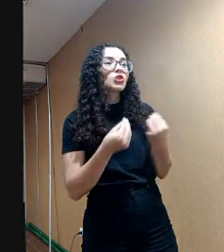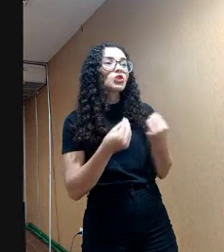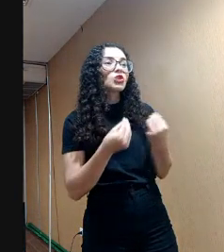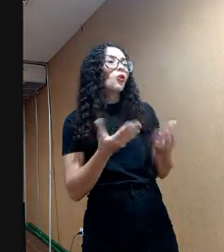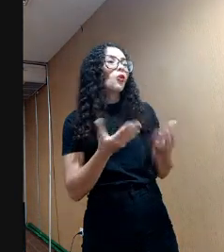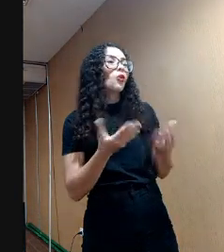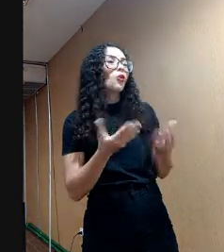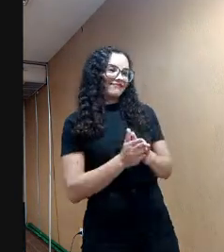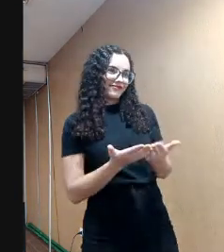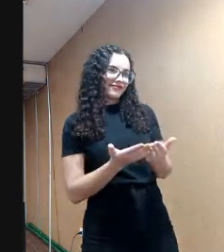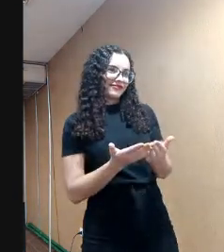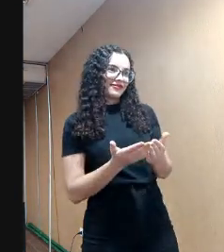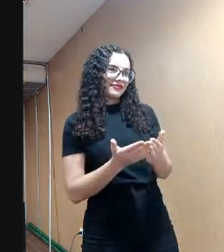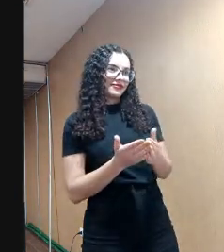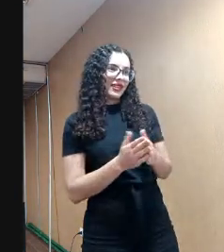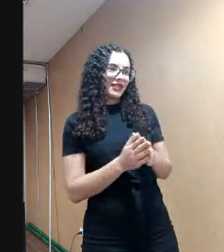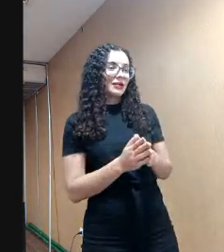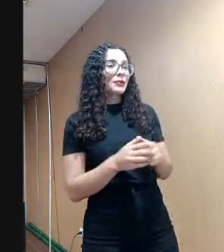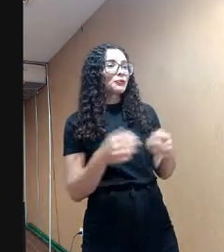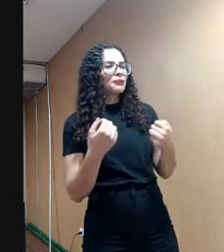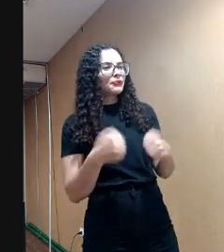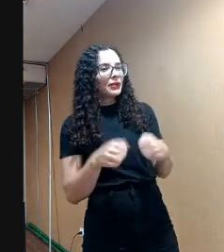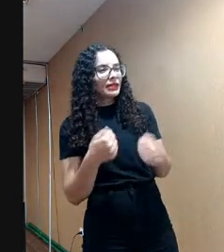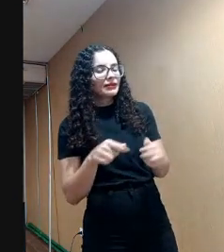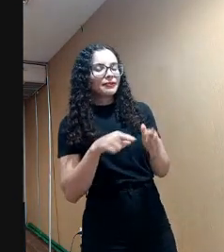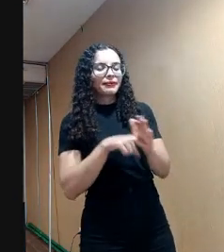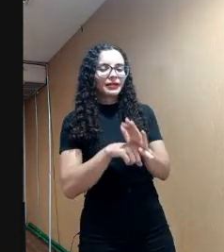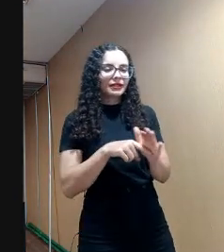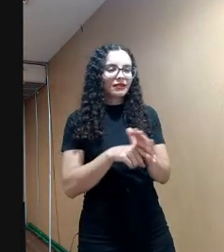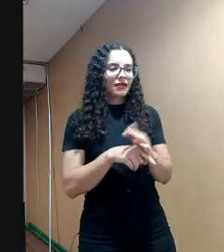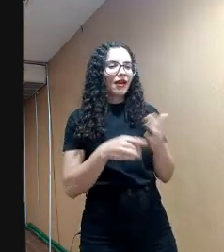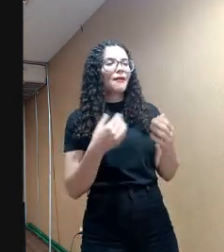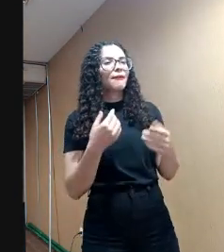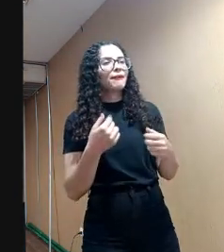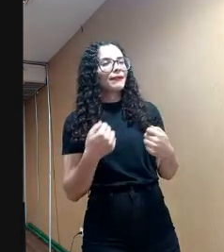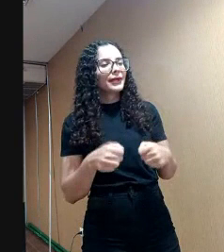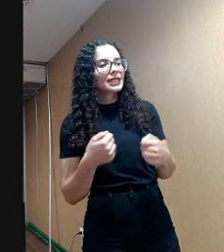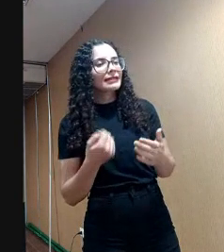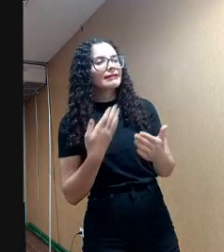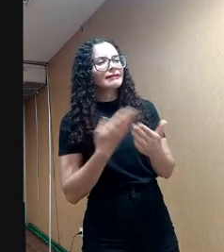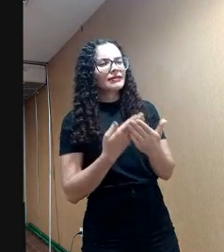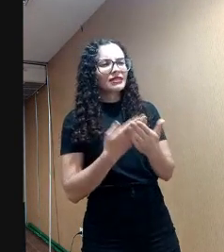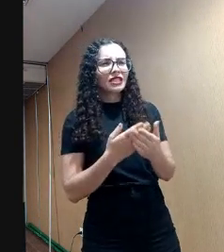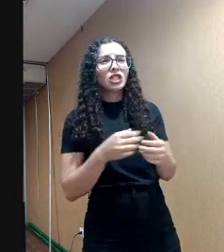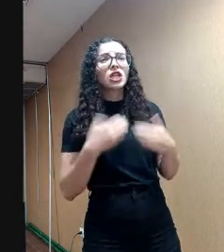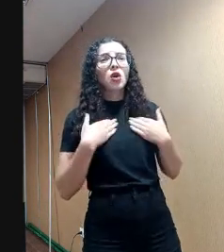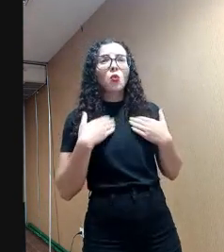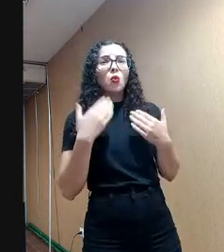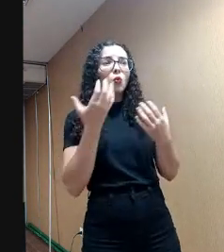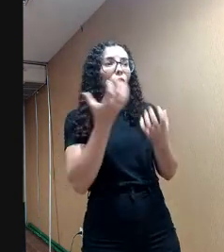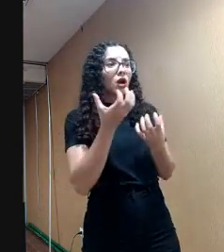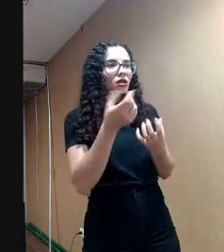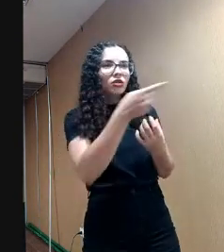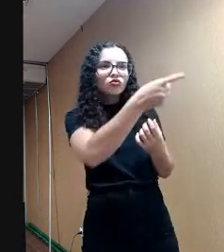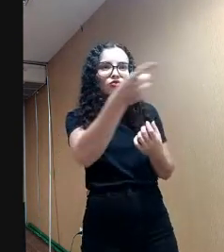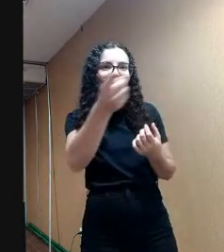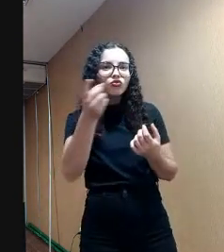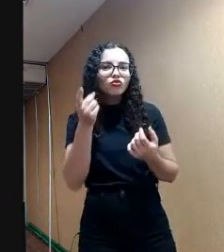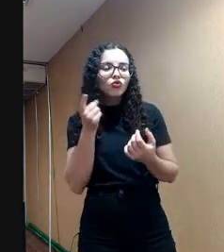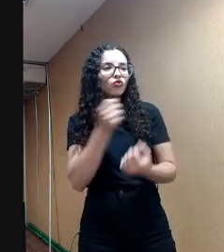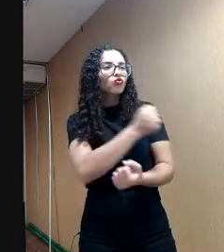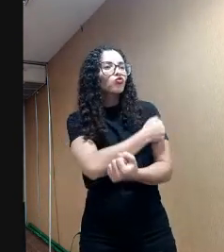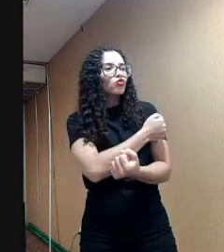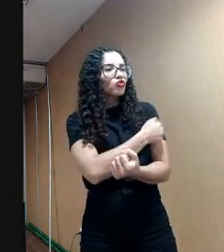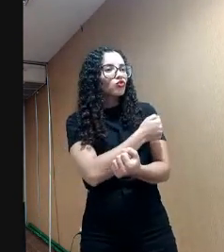unidade teórico-prática. E o que eu desejo a todos os estudantes e participantes do evento é que